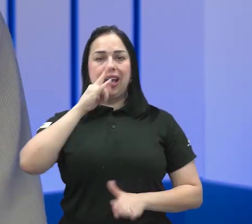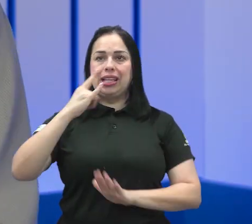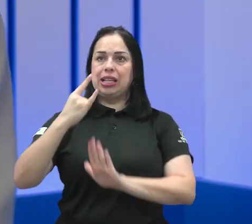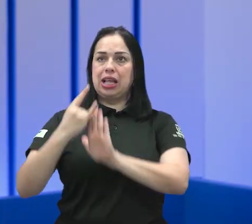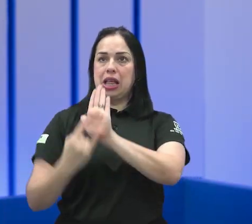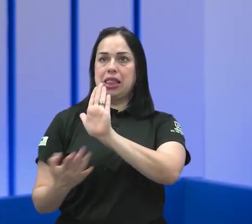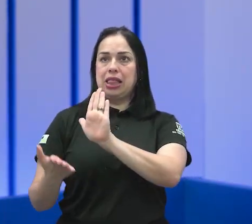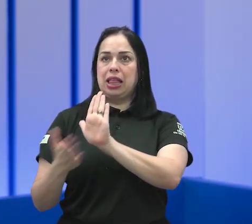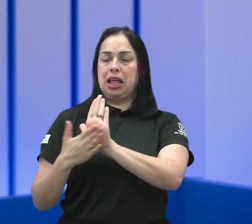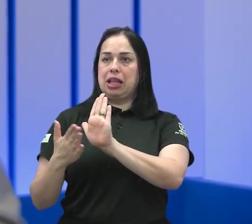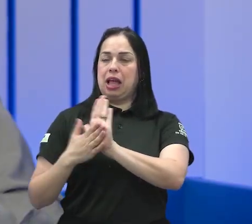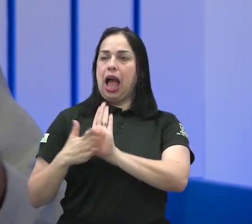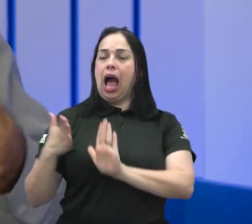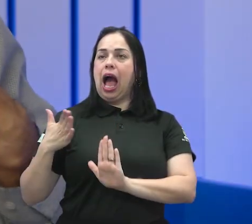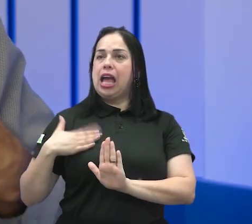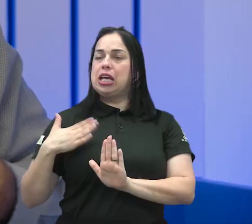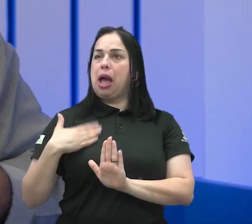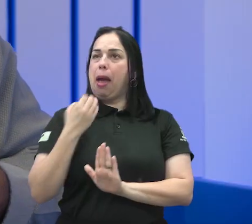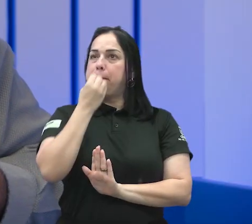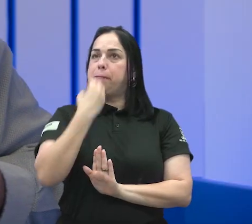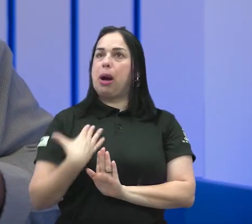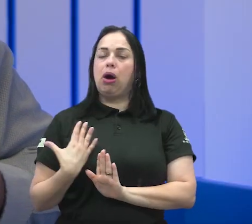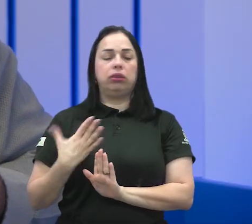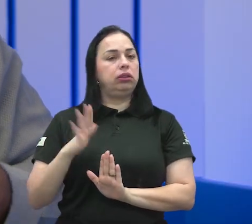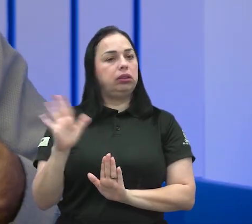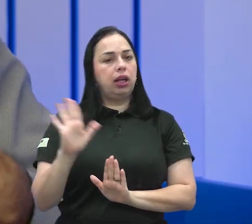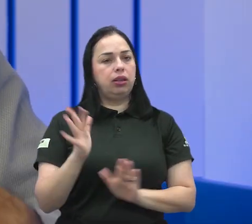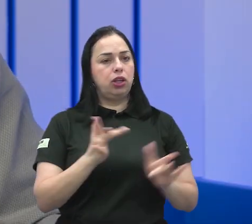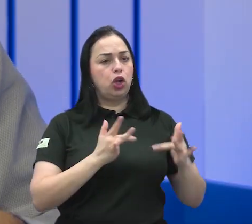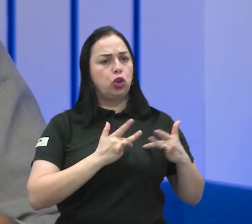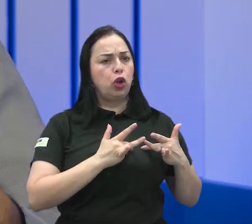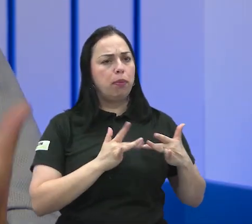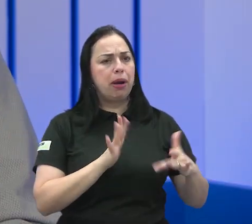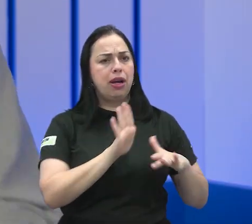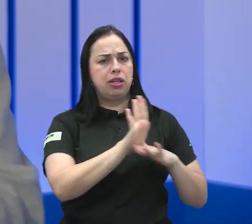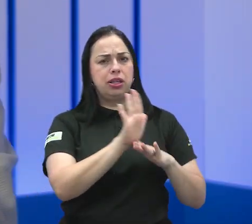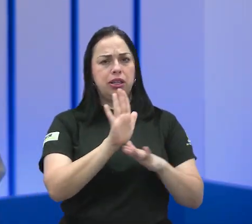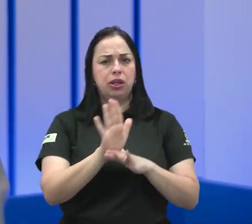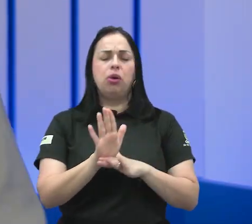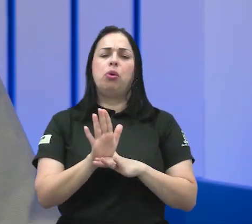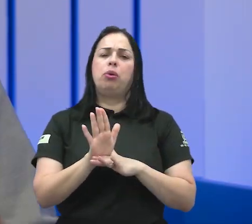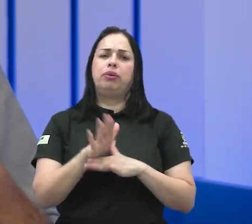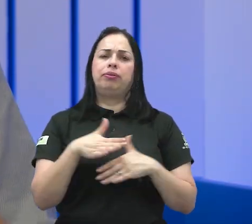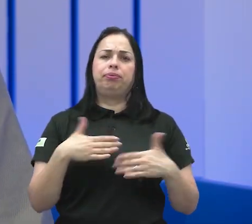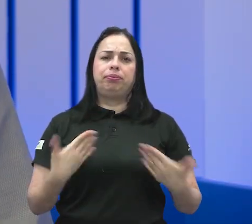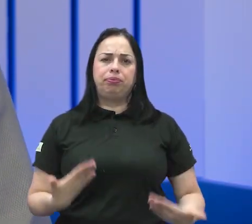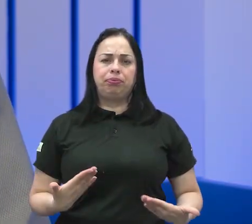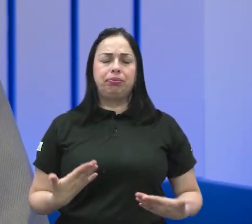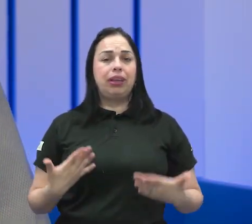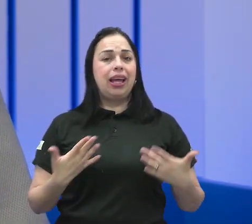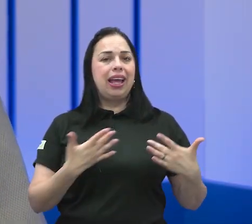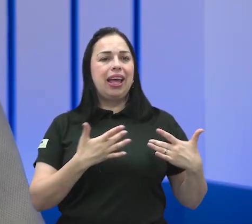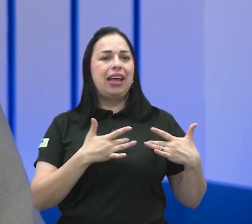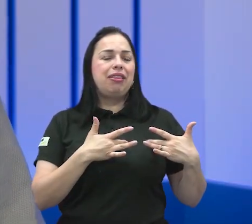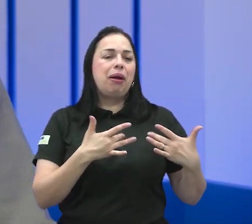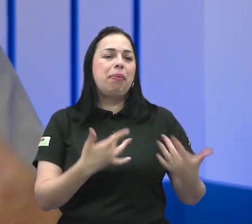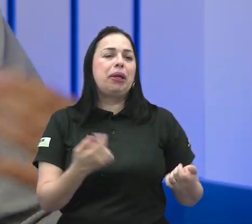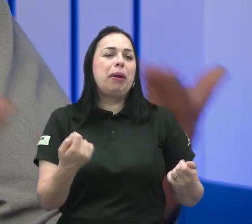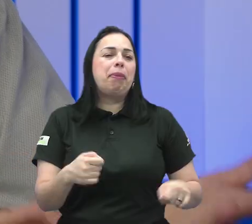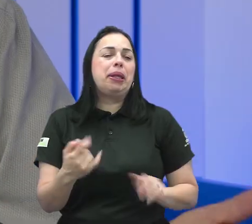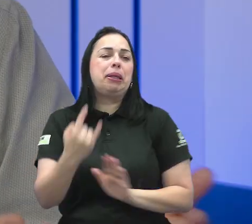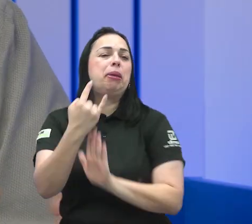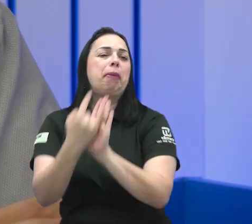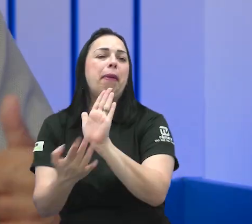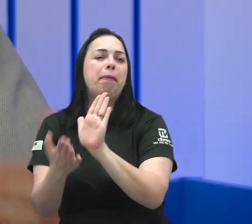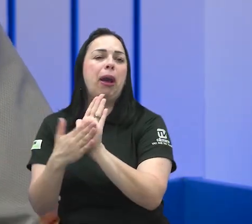para ganhar um benefício que não seja o meu bem-estar, né? Então, eu dou para ajudar. Agora, o que não pode é assim, eu